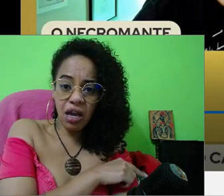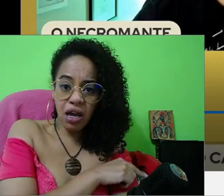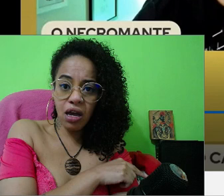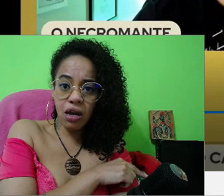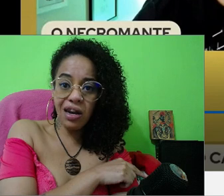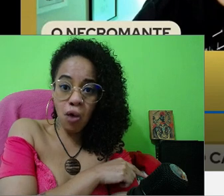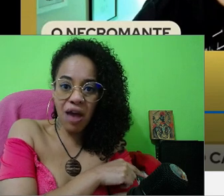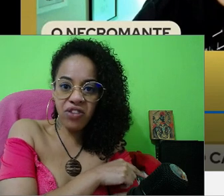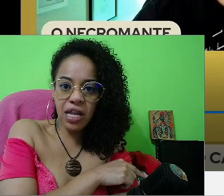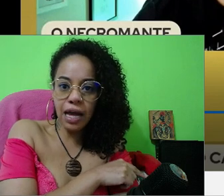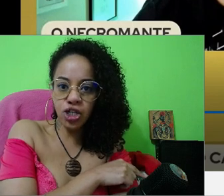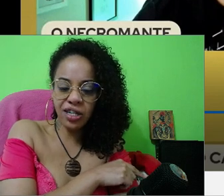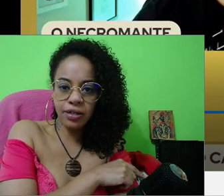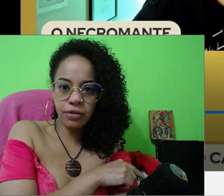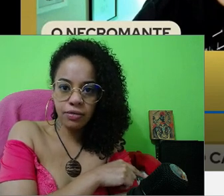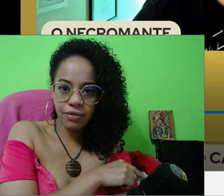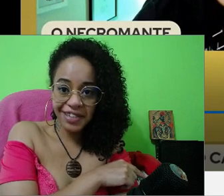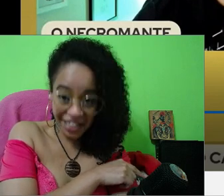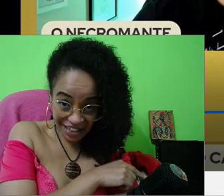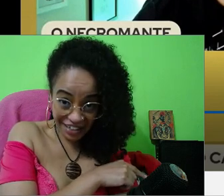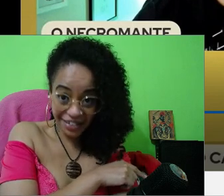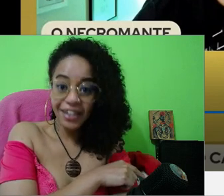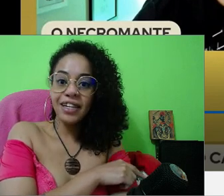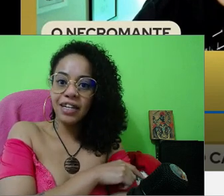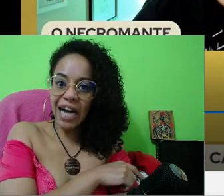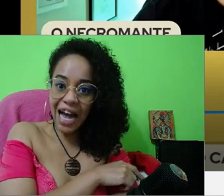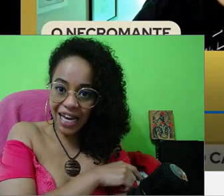sendo que não é verdade